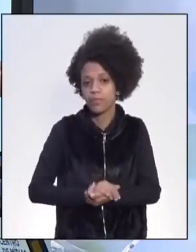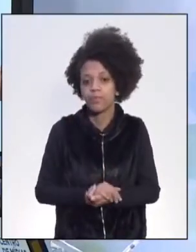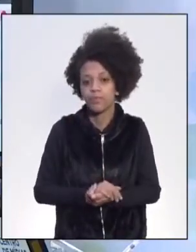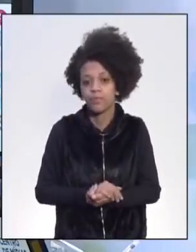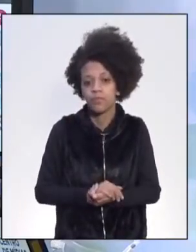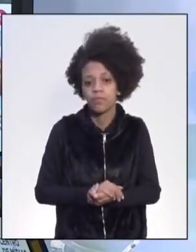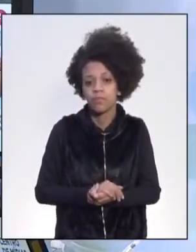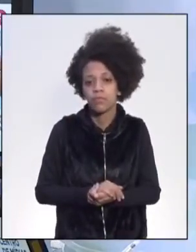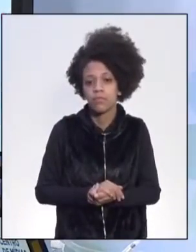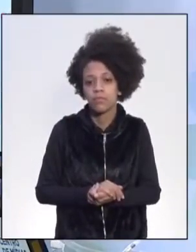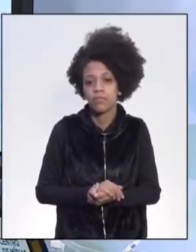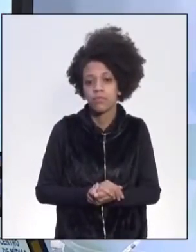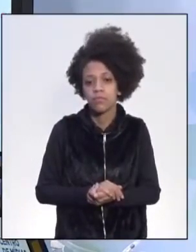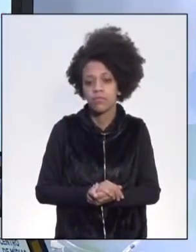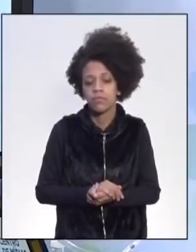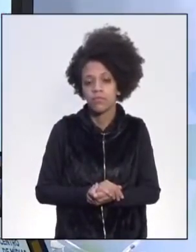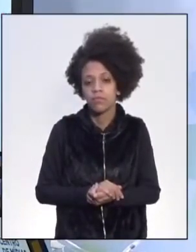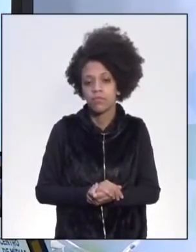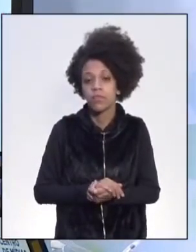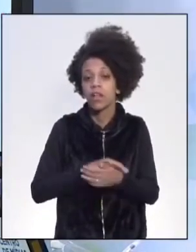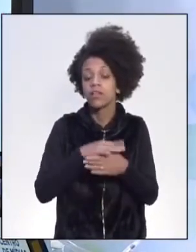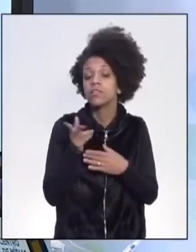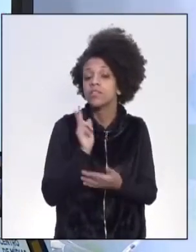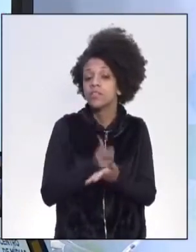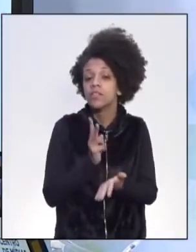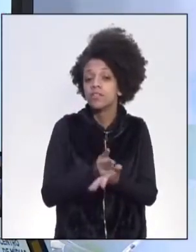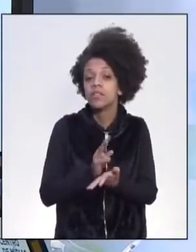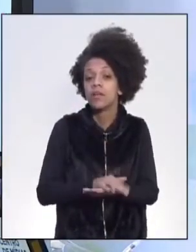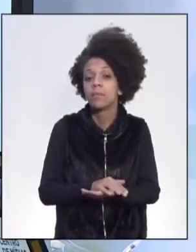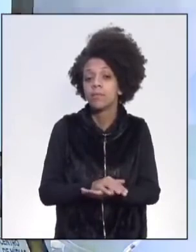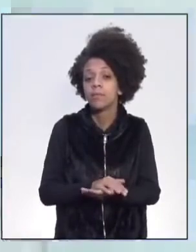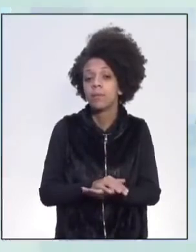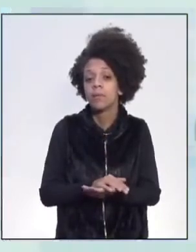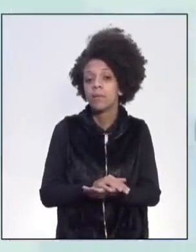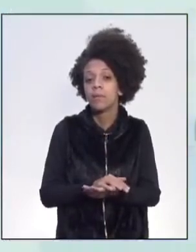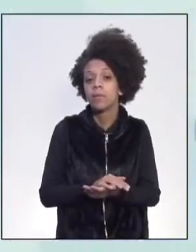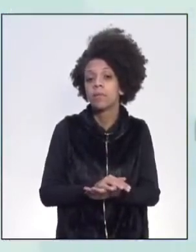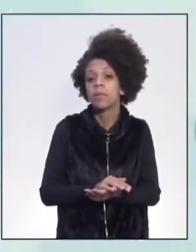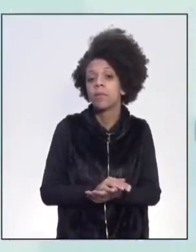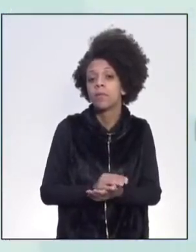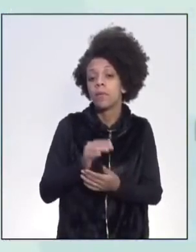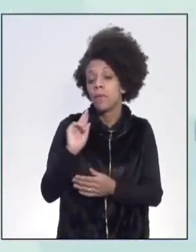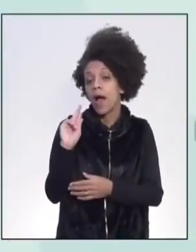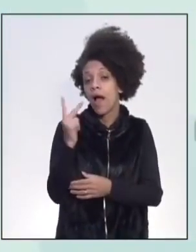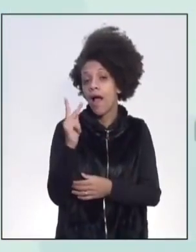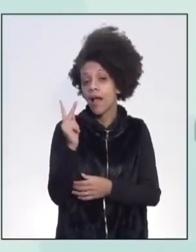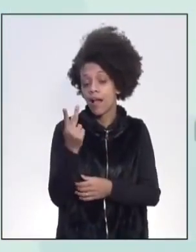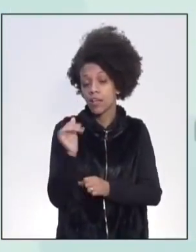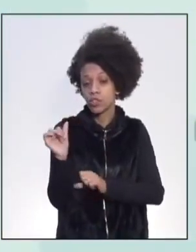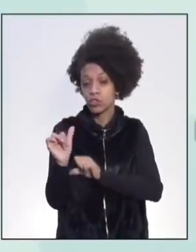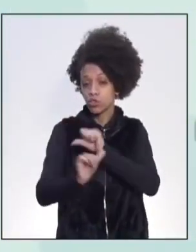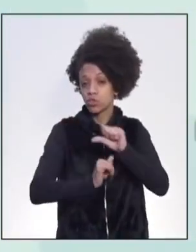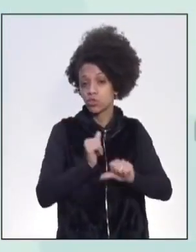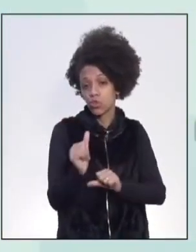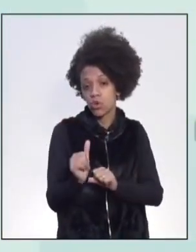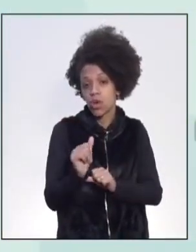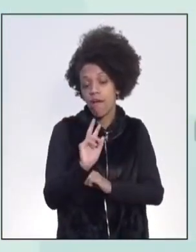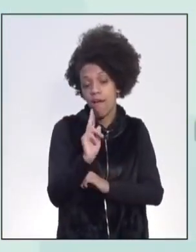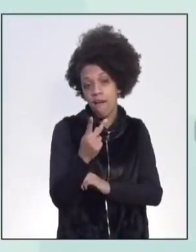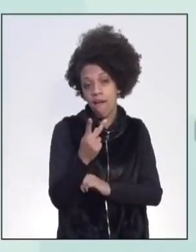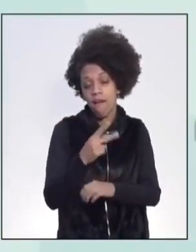que tem que mudar para a caneta. A gente sempre vem aqui e olha o valor do H. E a gente troca o sinal para achar o